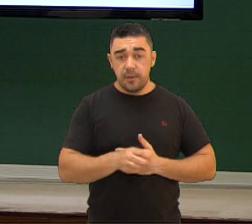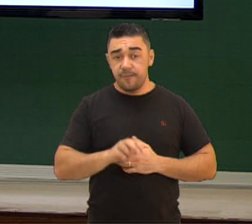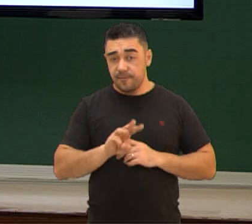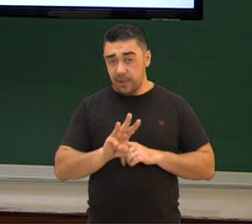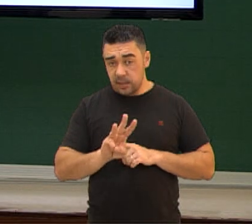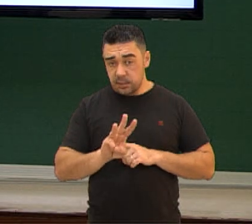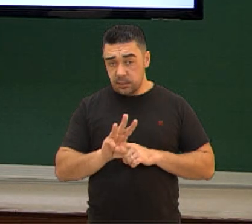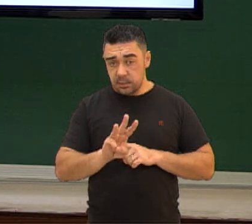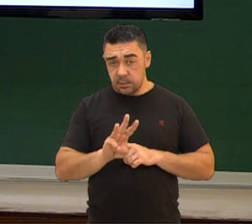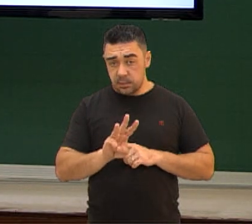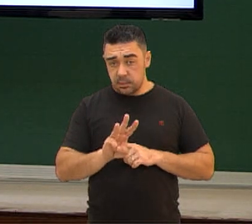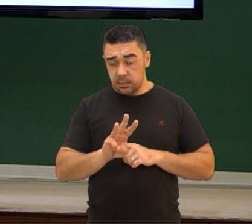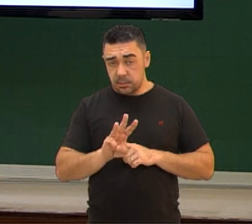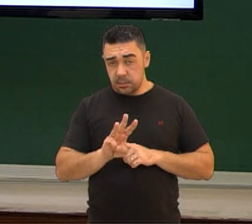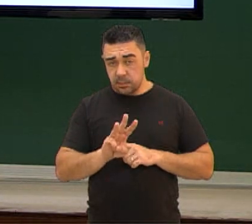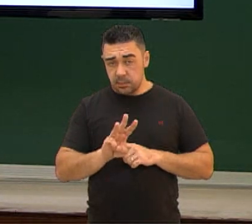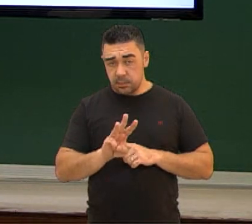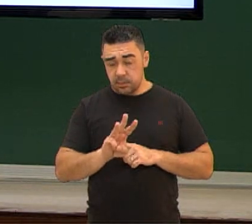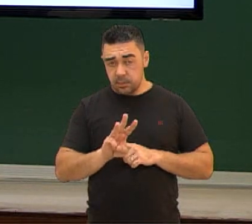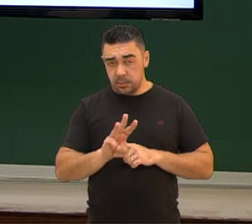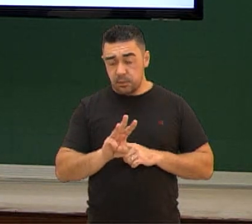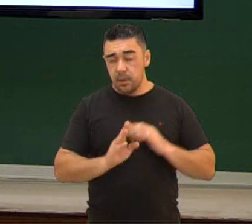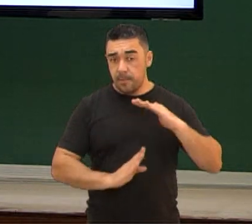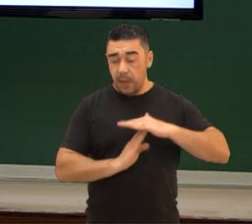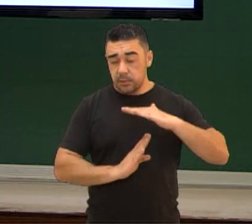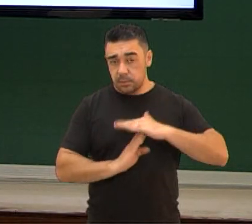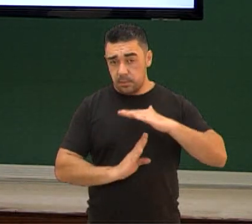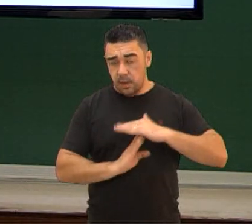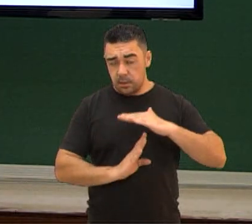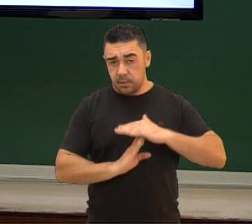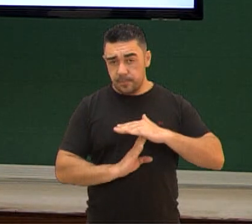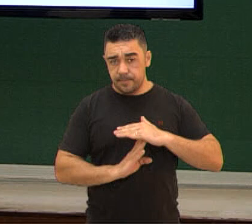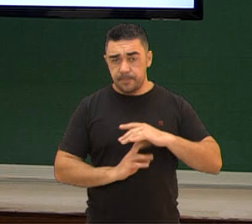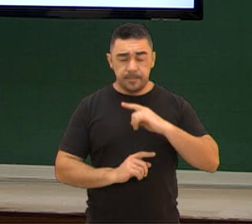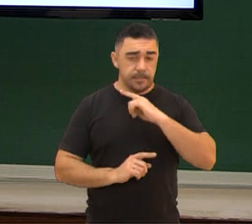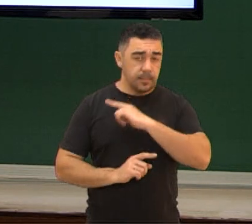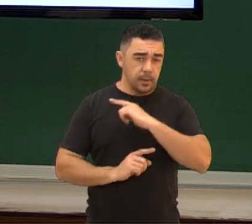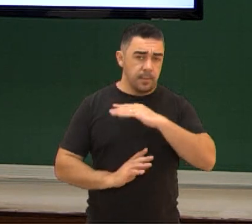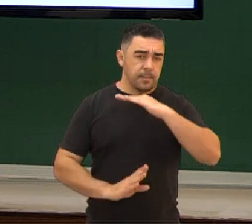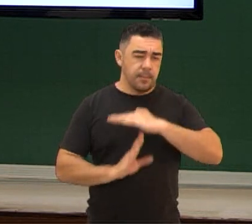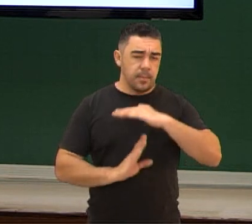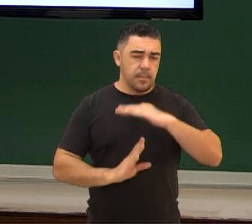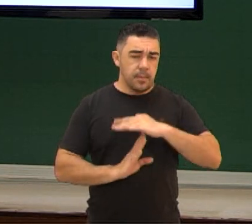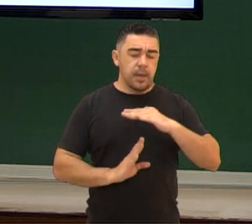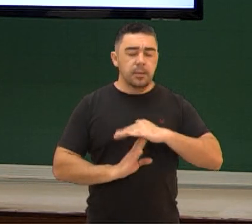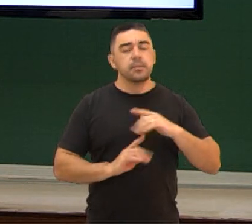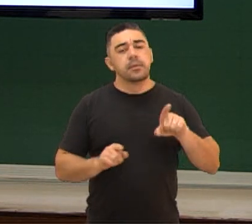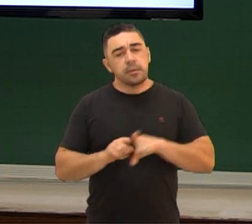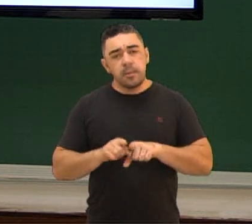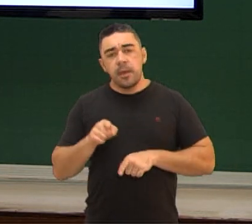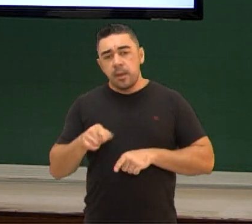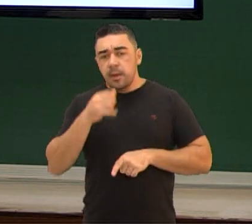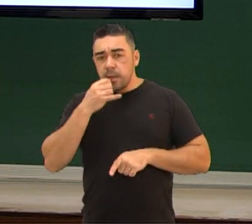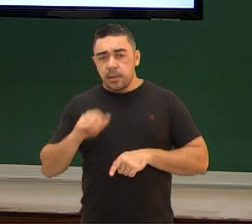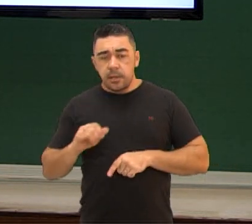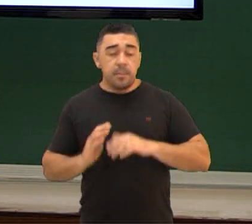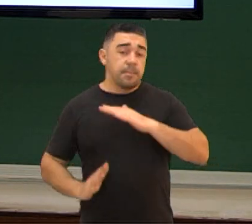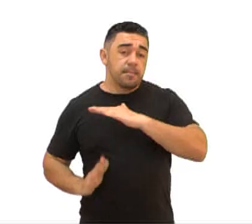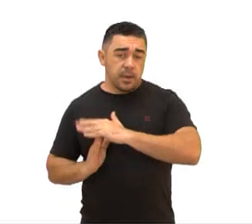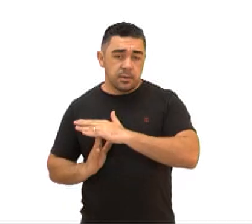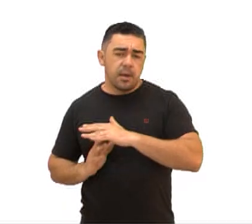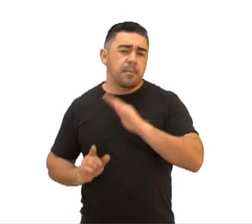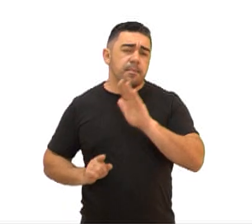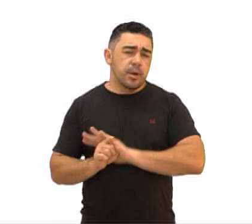watts de potência. Então, essa é a potência máxima. Para essa potência máxima, eu tenho uma corrente máxima. A pergunta